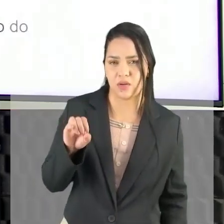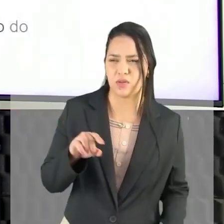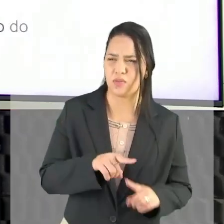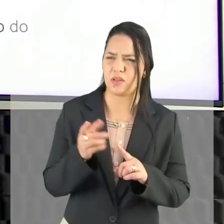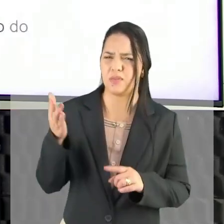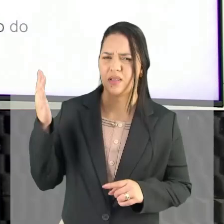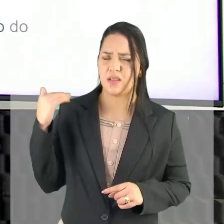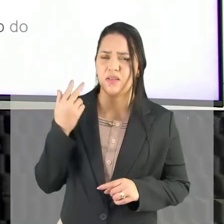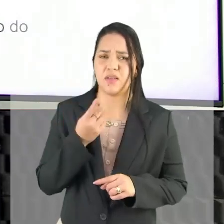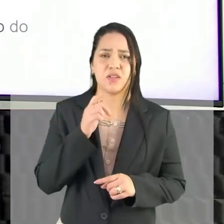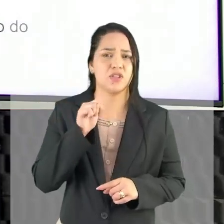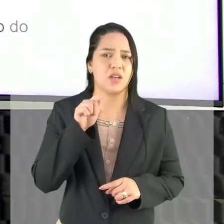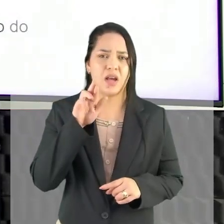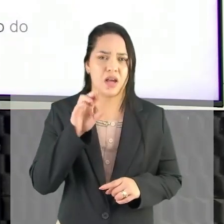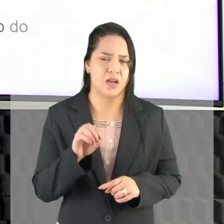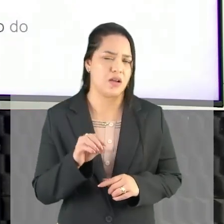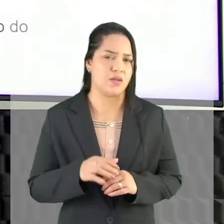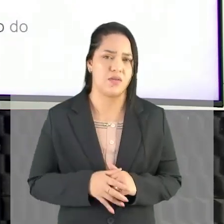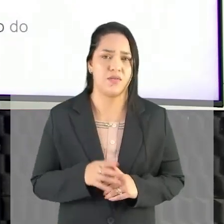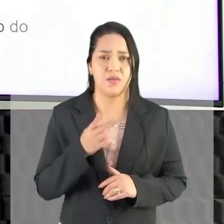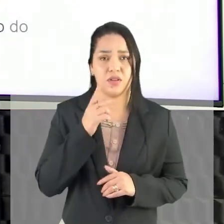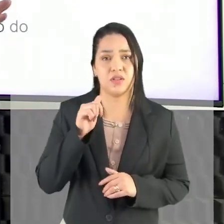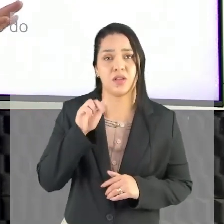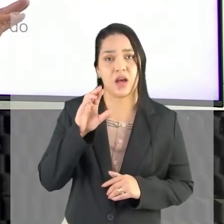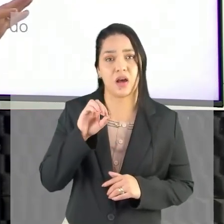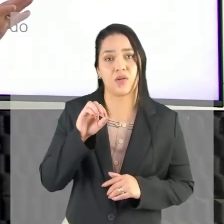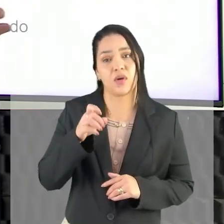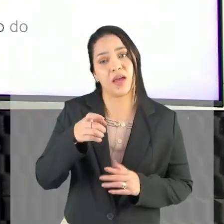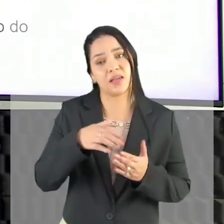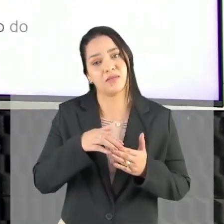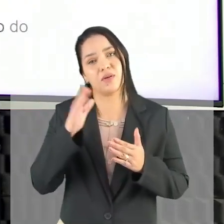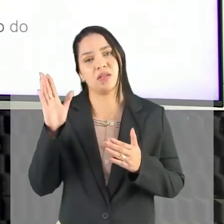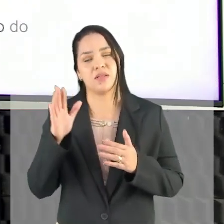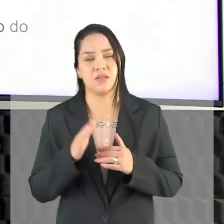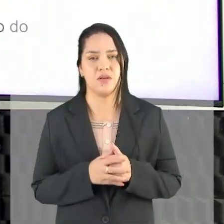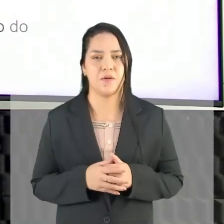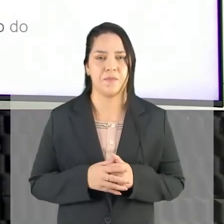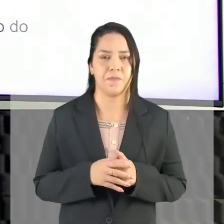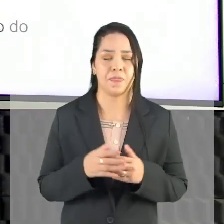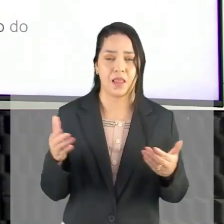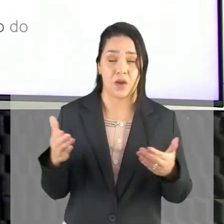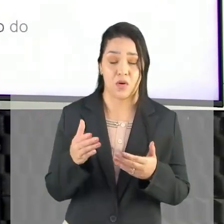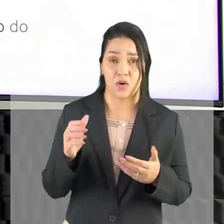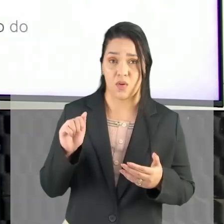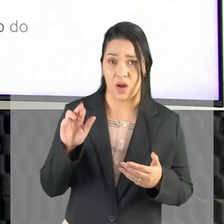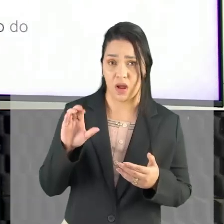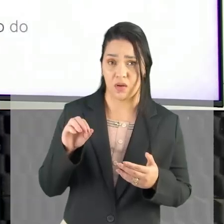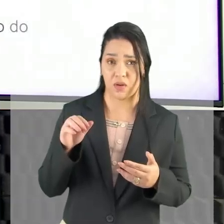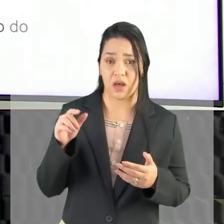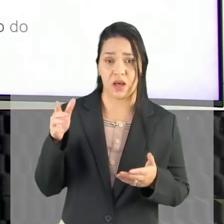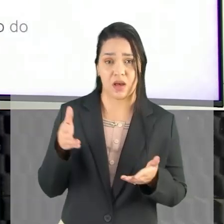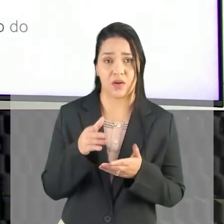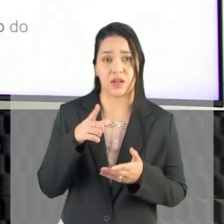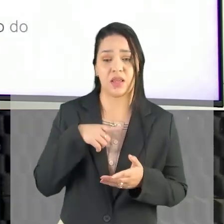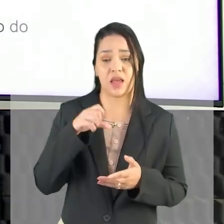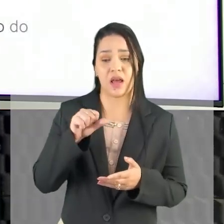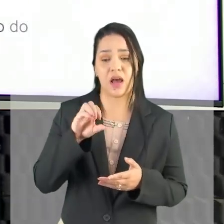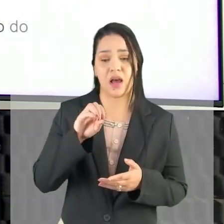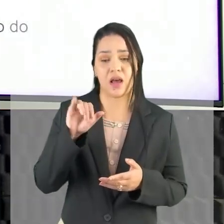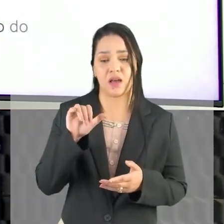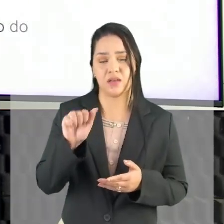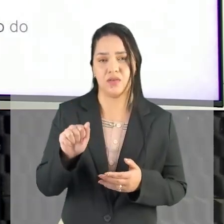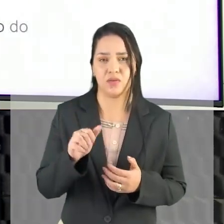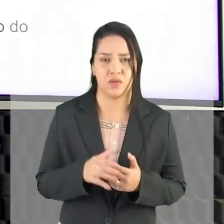naquela época não chamávamos de agronegócio, a gente chamava de agroexportação. Quando eu trago o agronegócio, eu trago a soja hoje, eu